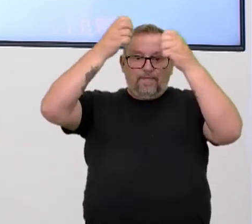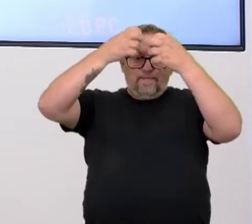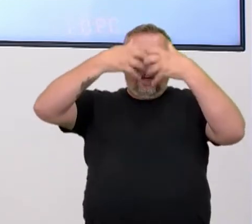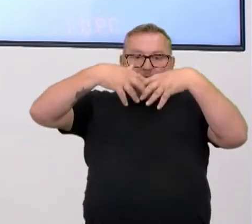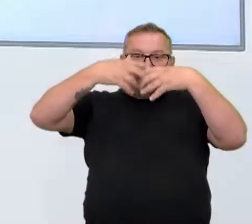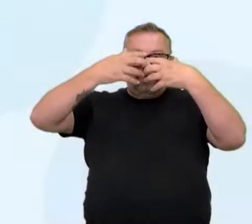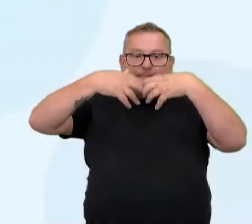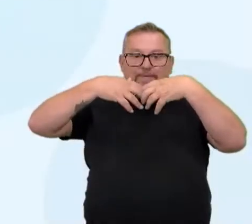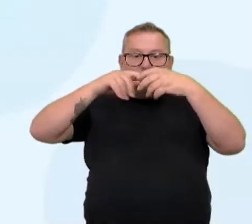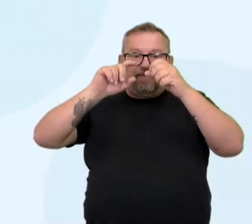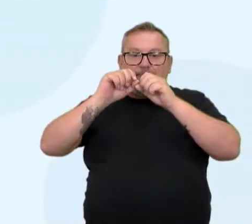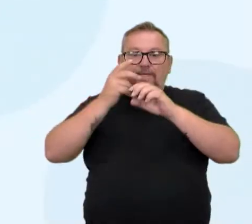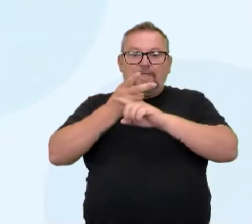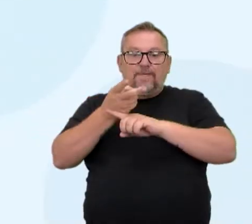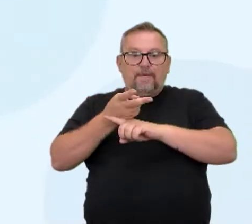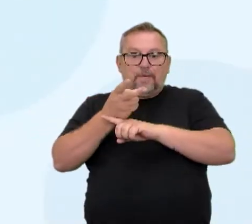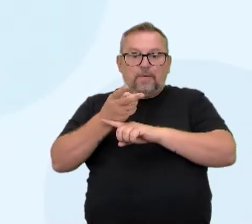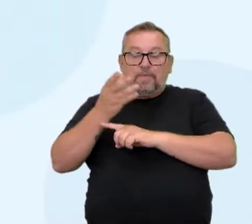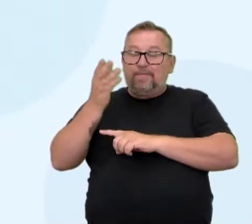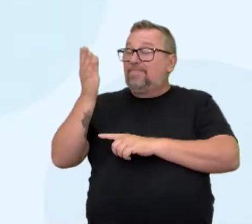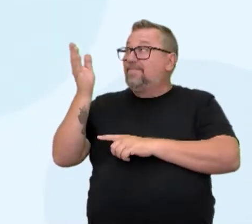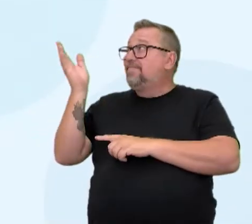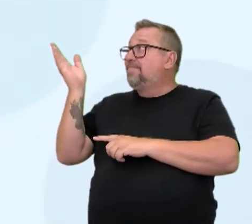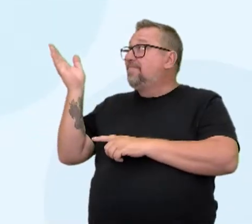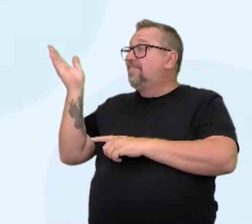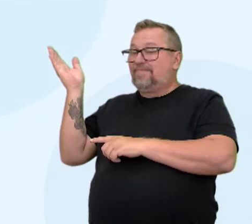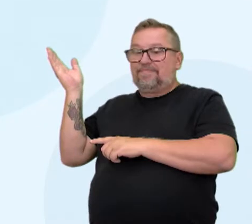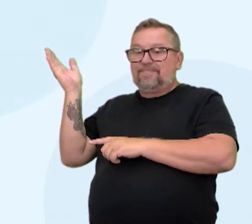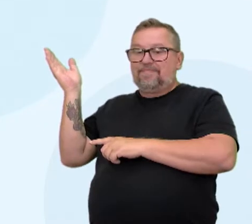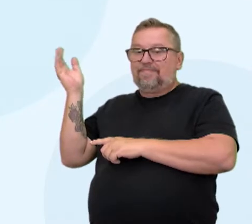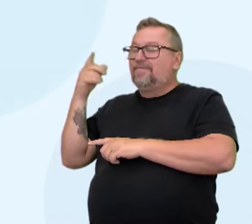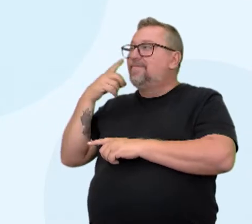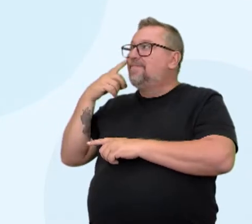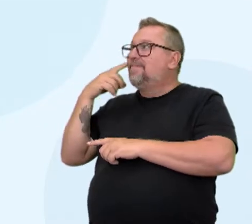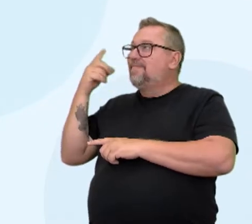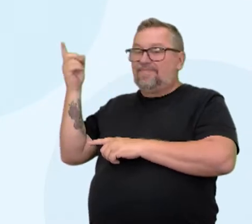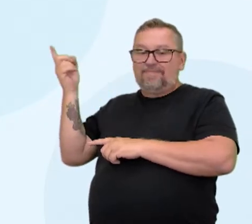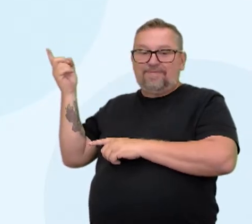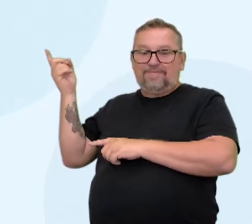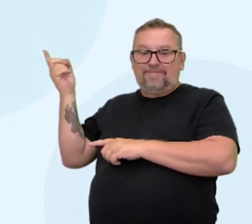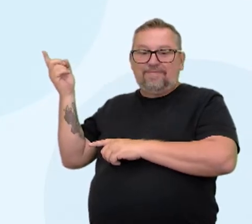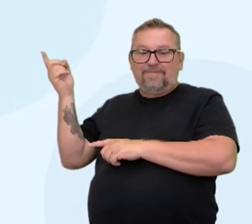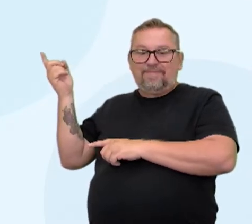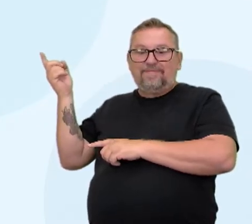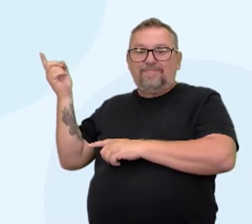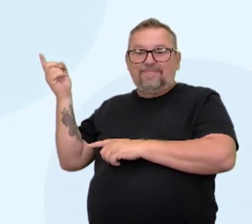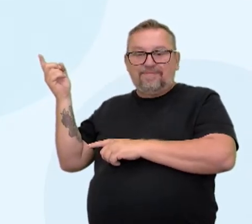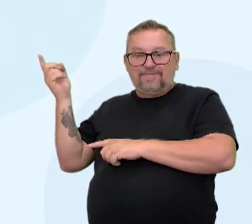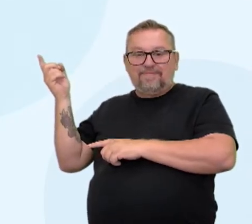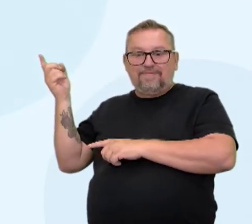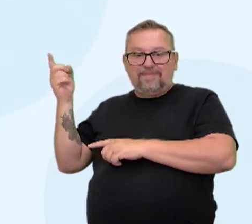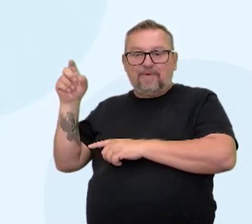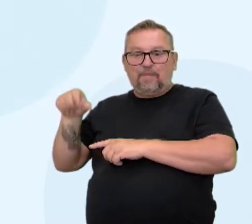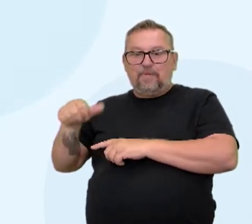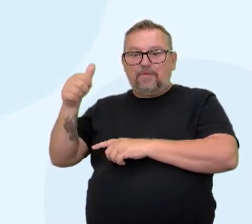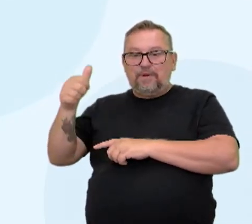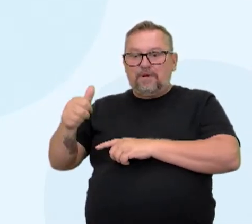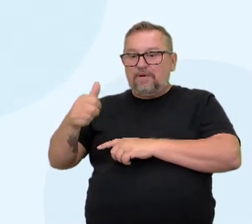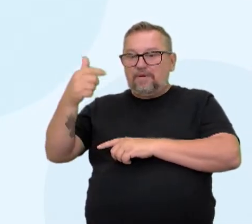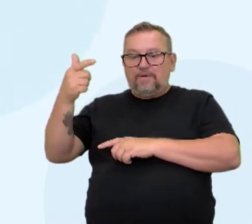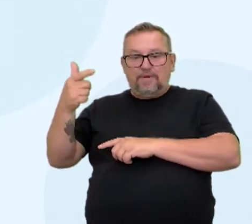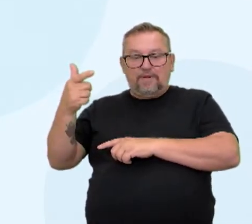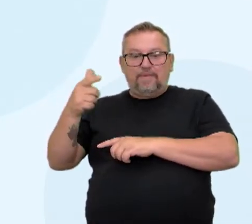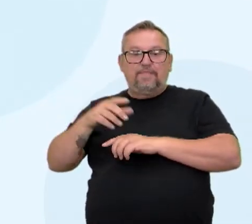forem fazer uma busca, o que é um mapa mental, já vai aparecer esse cérebro aí, com as ramificações primárias, as